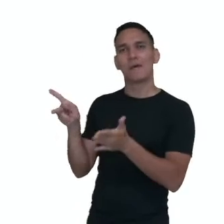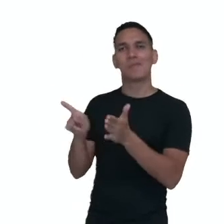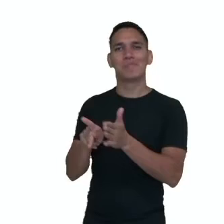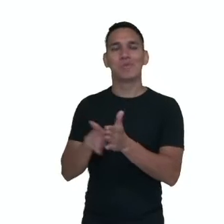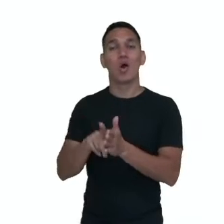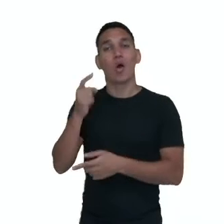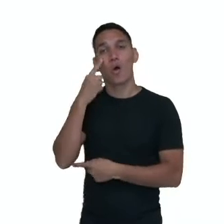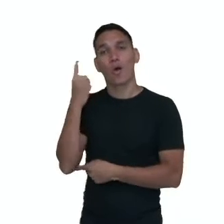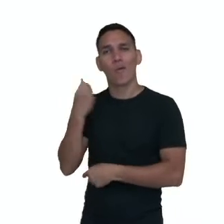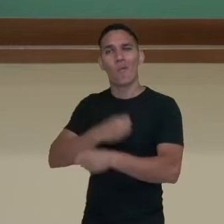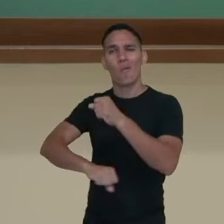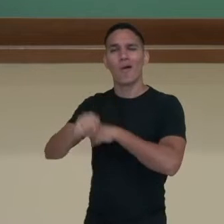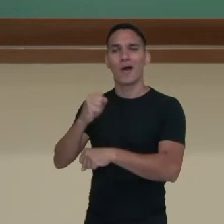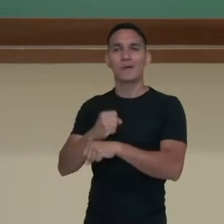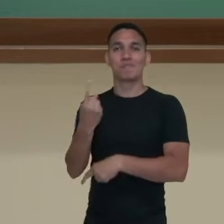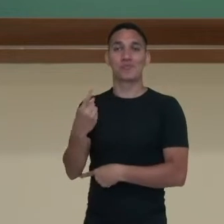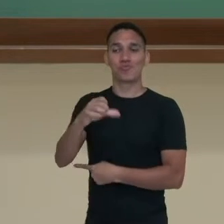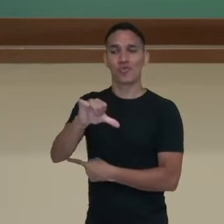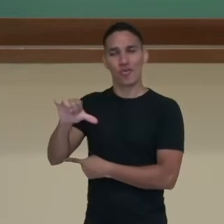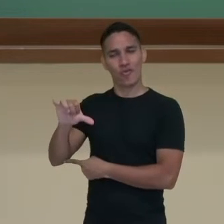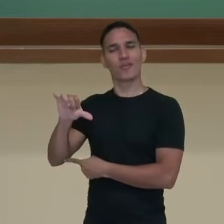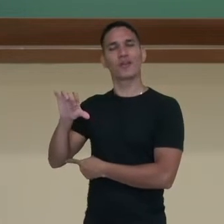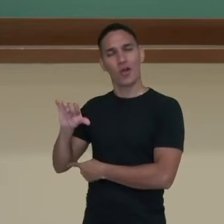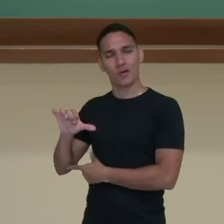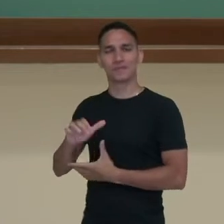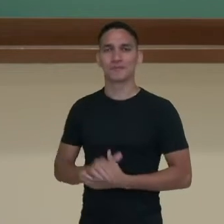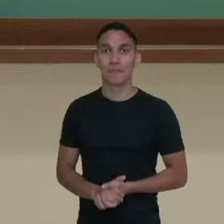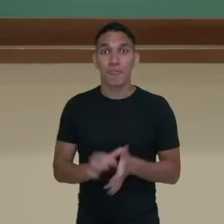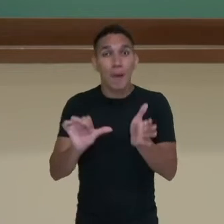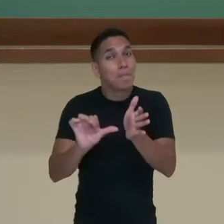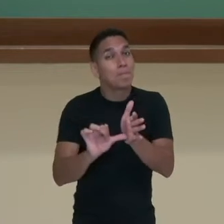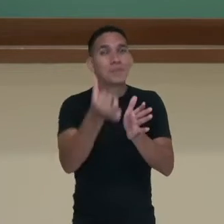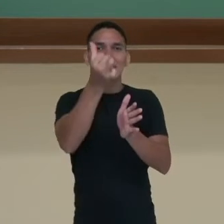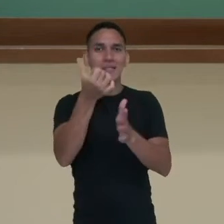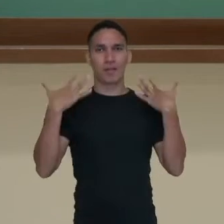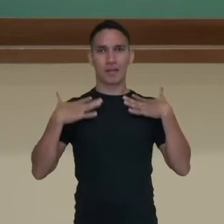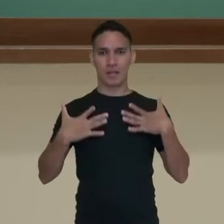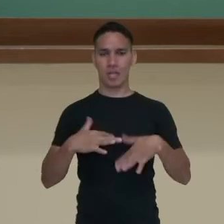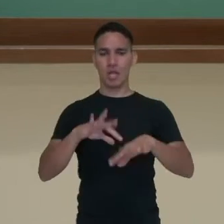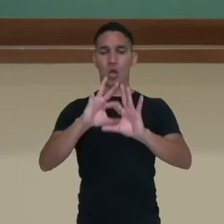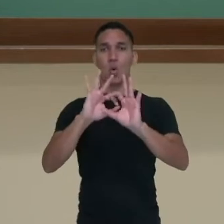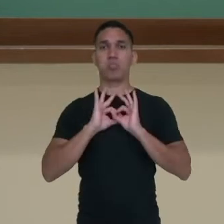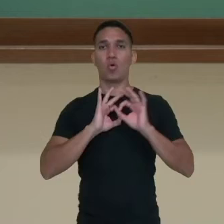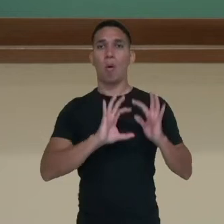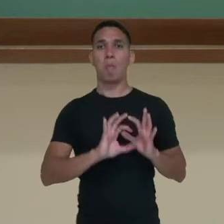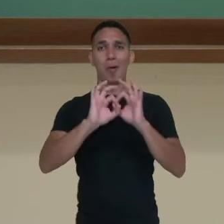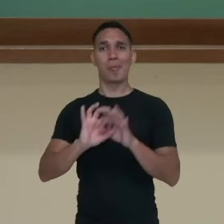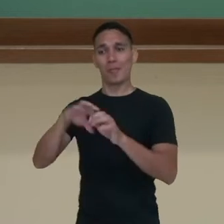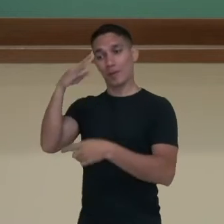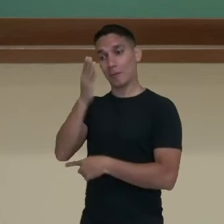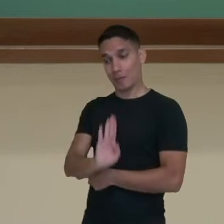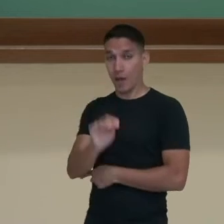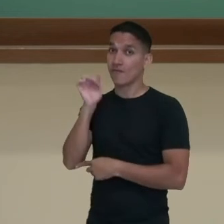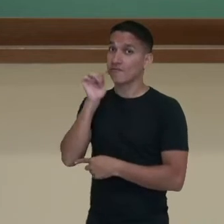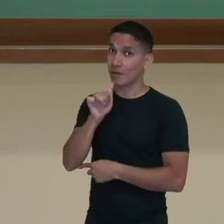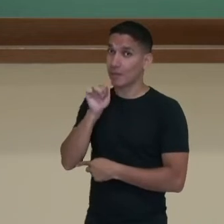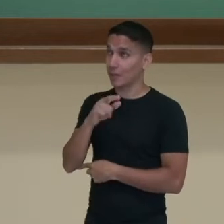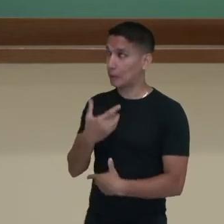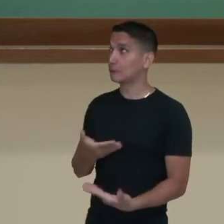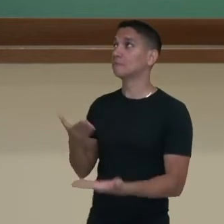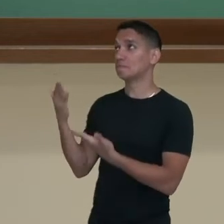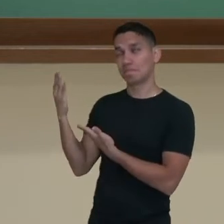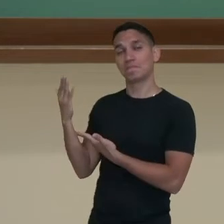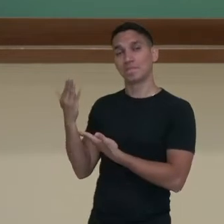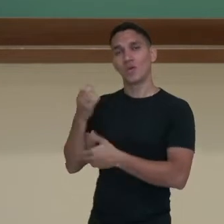de 1999. Então, a primeira medalha olímpica de ouro, né, do Brasil feminino veio